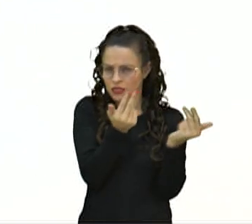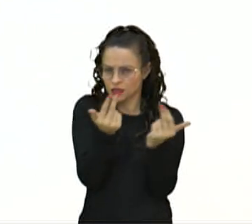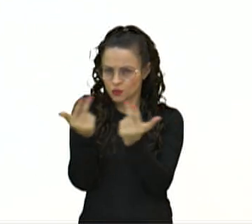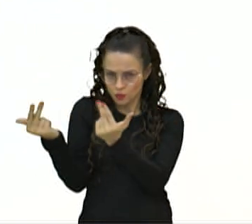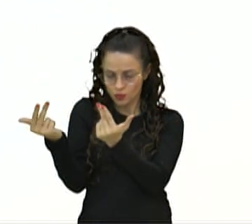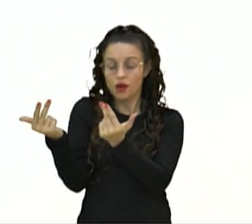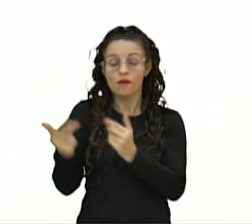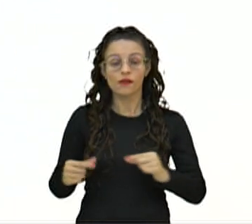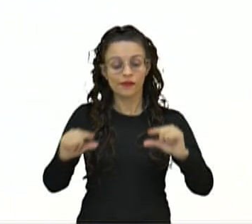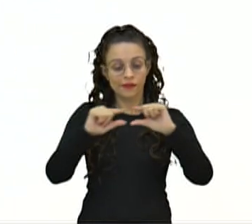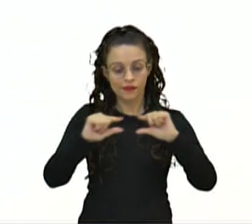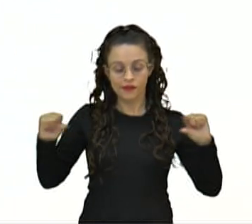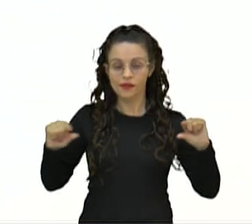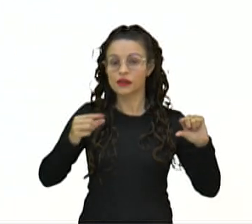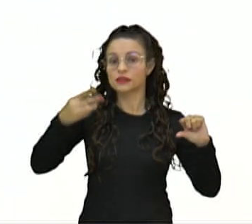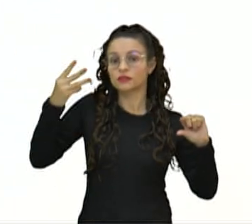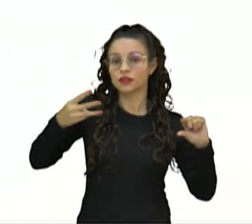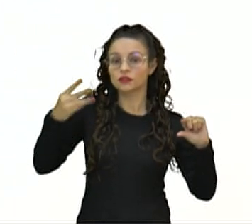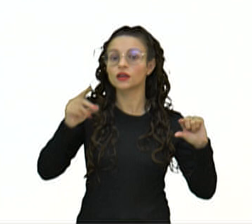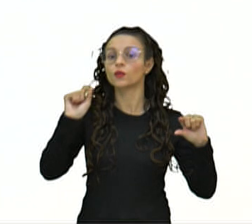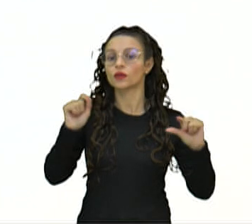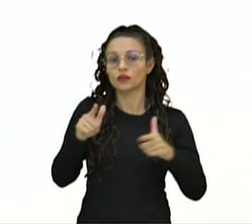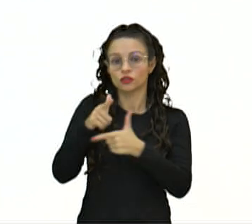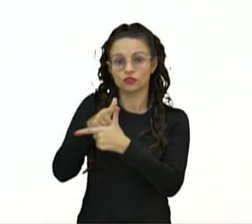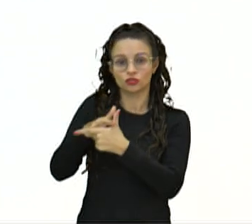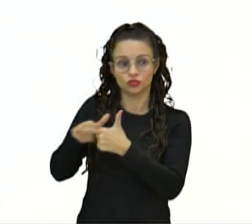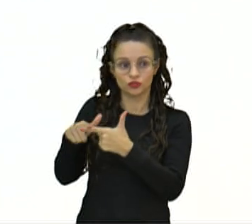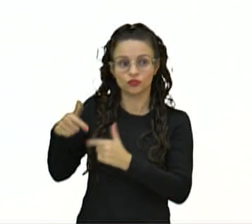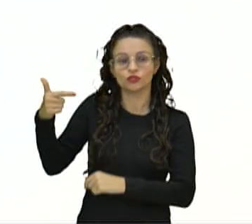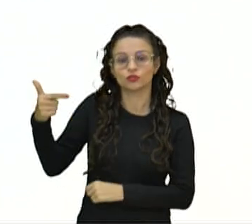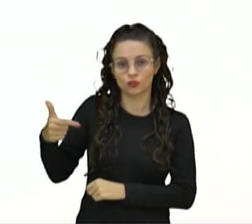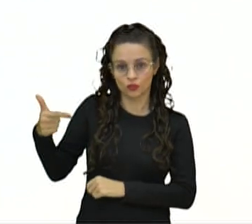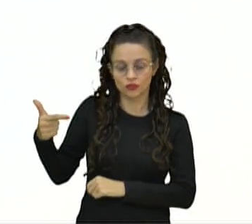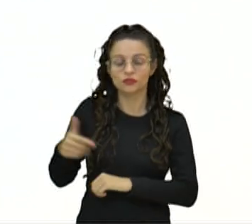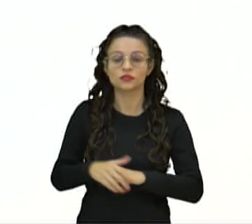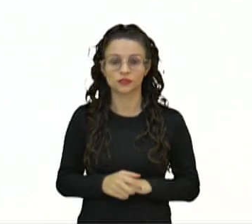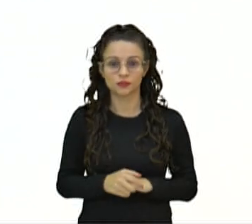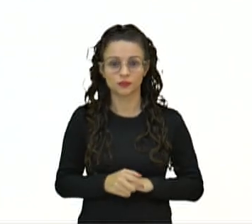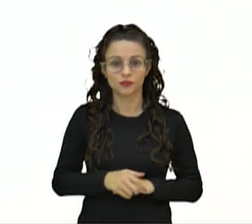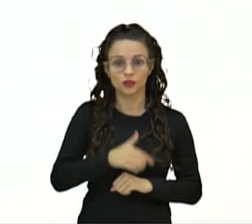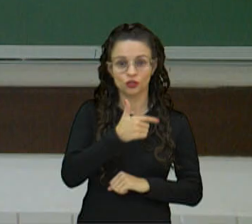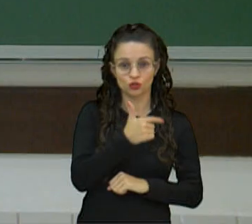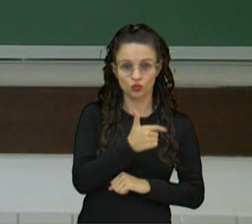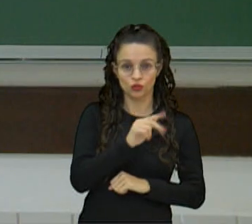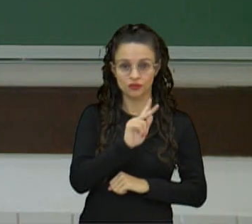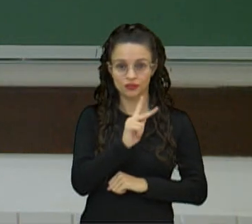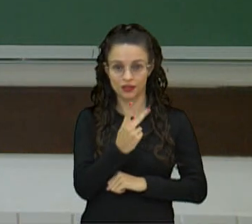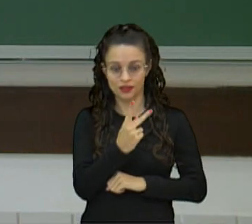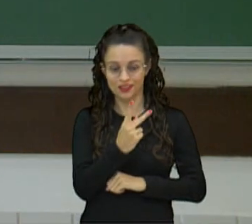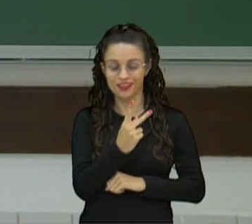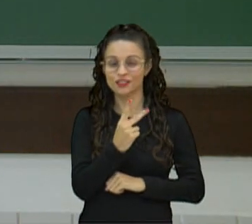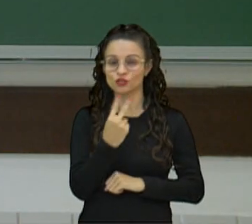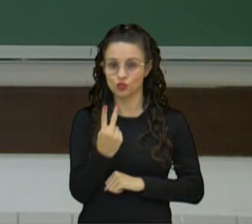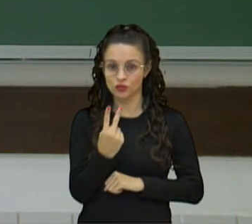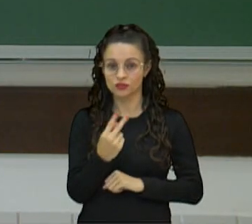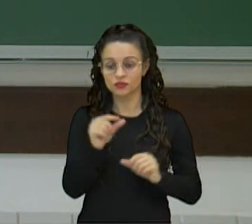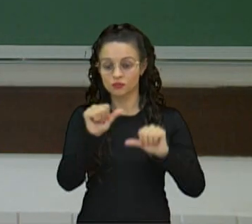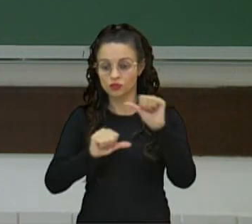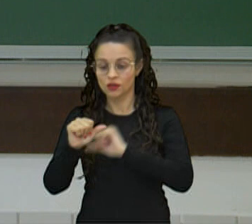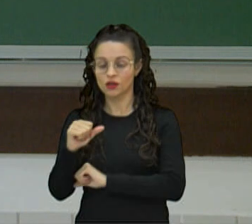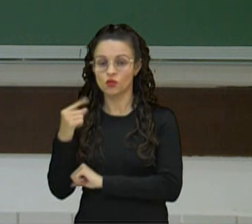igualzinho. E a terceira vamos dividir por 2. Então, era 2H2 vai ficar